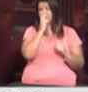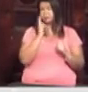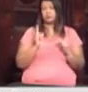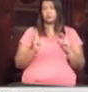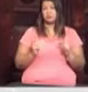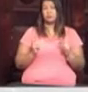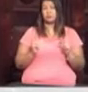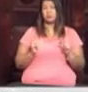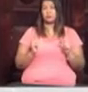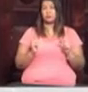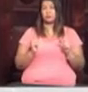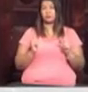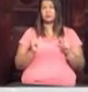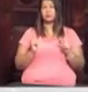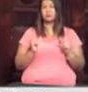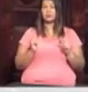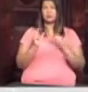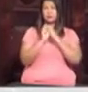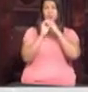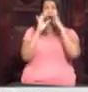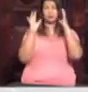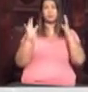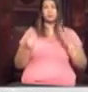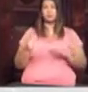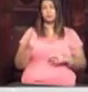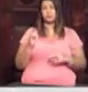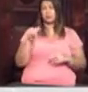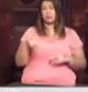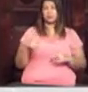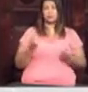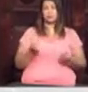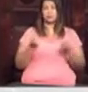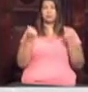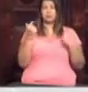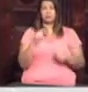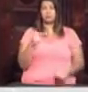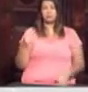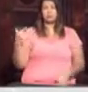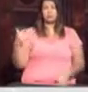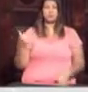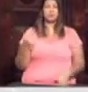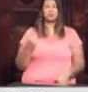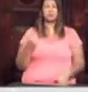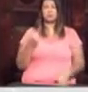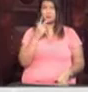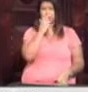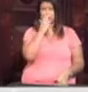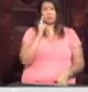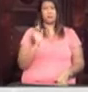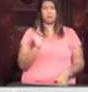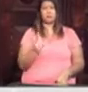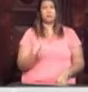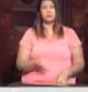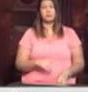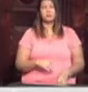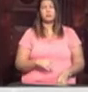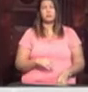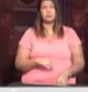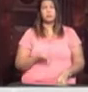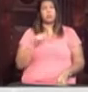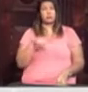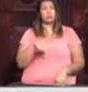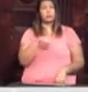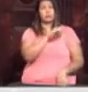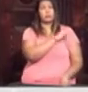fosse parte fundamental do buraco financeiro que o Estado do Rio de Janeiro se enfiou, ou melhor, foi enfiado